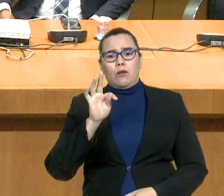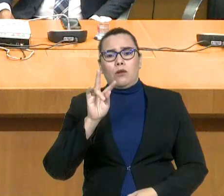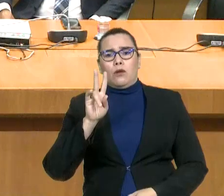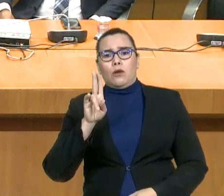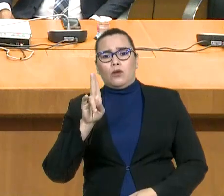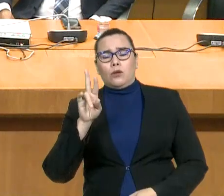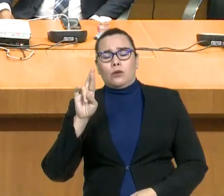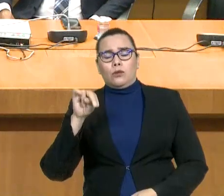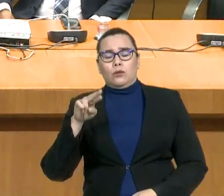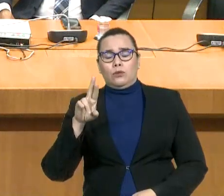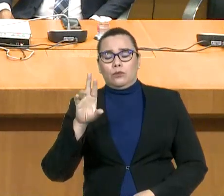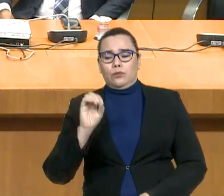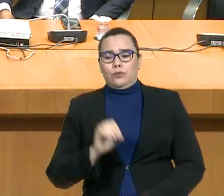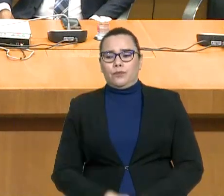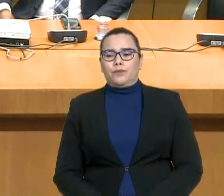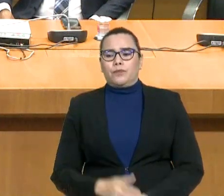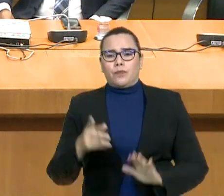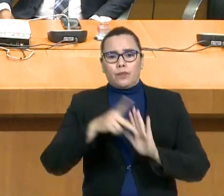Projeto de lei número